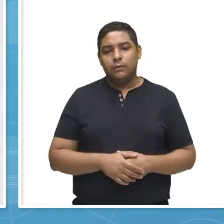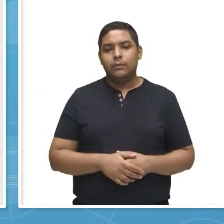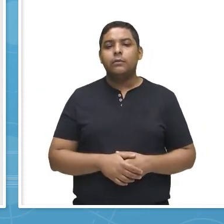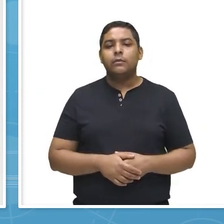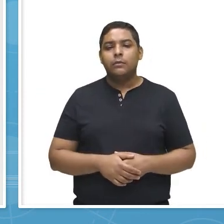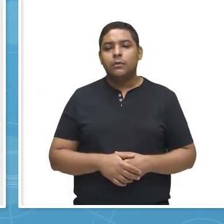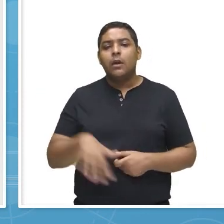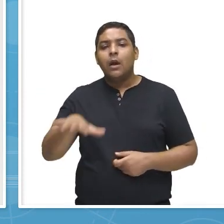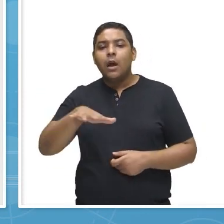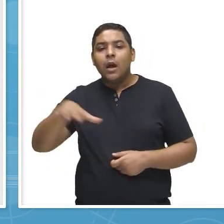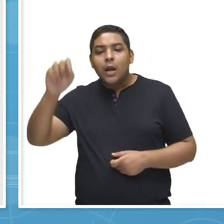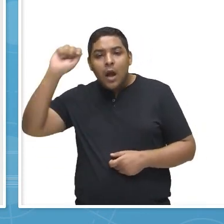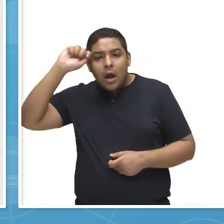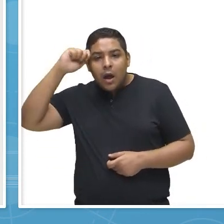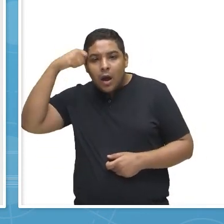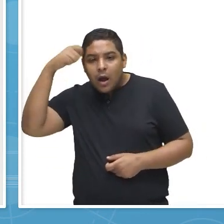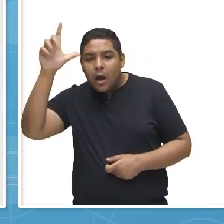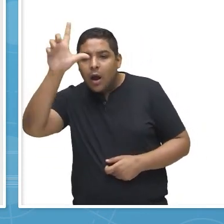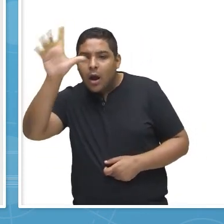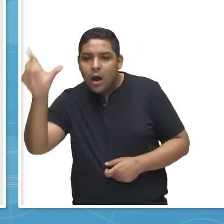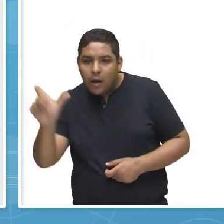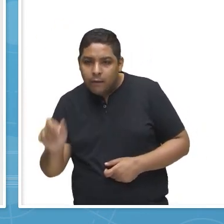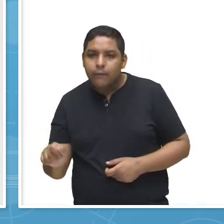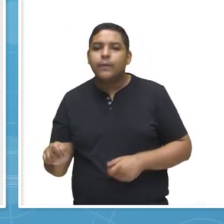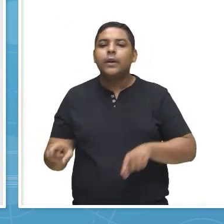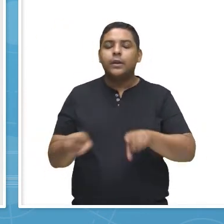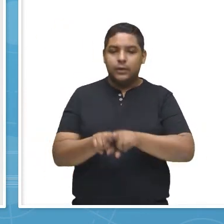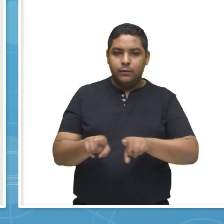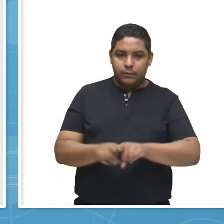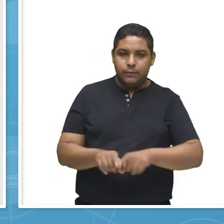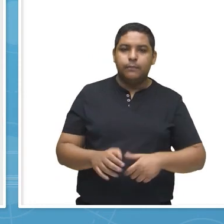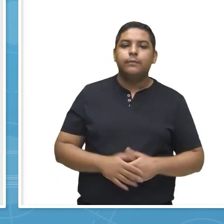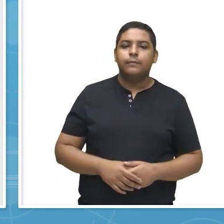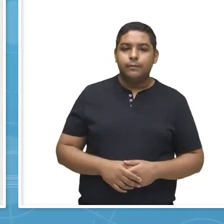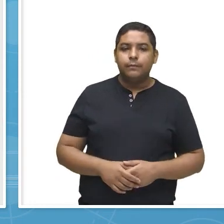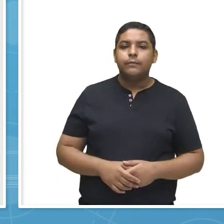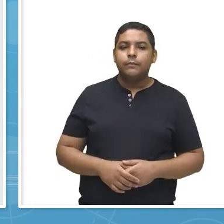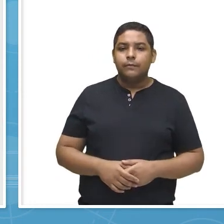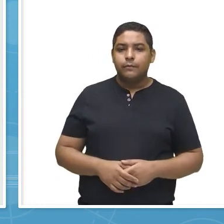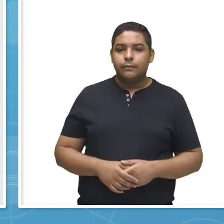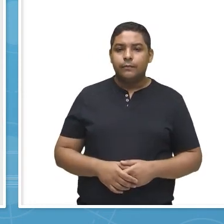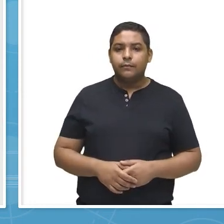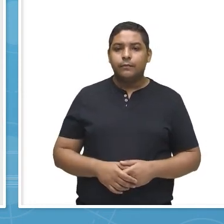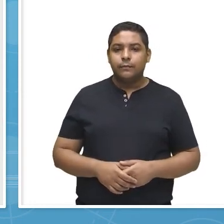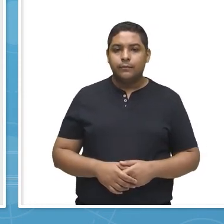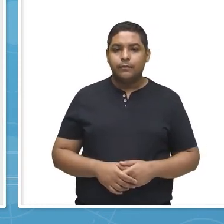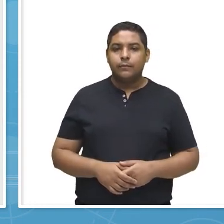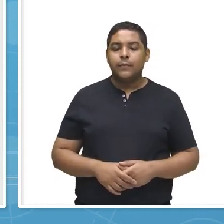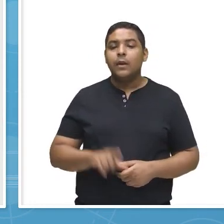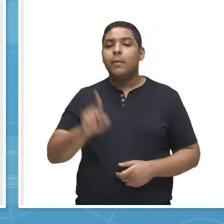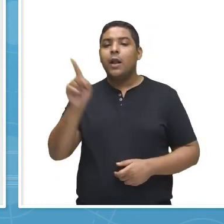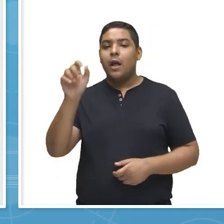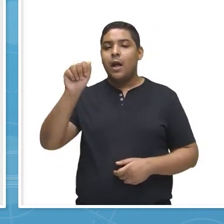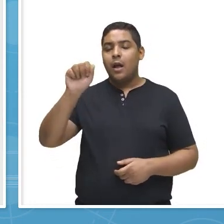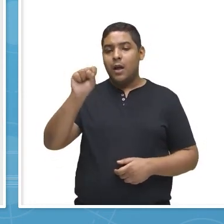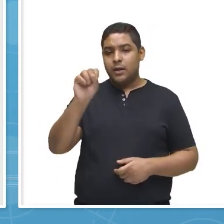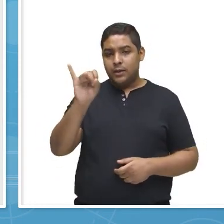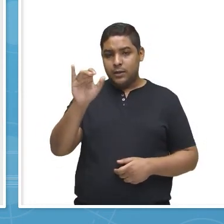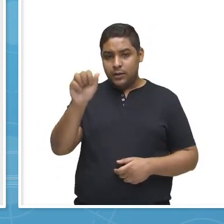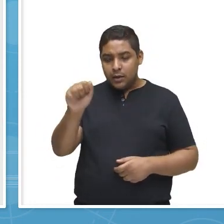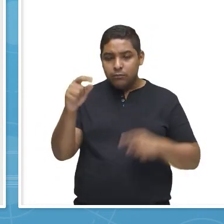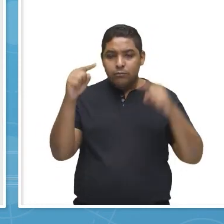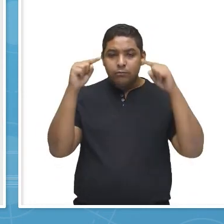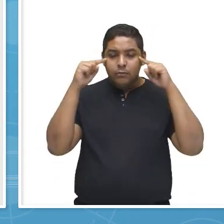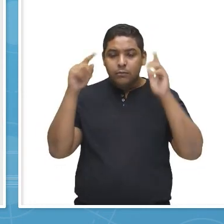áreas africanas, tá bom? E também para as áreas asiáticas. Então,